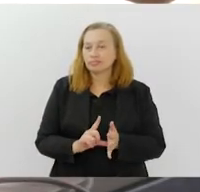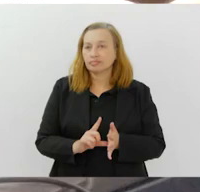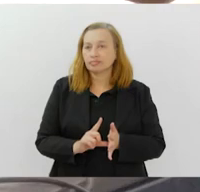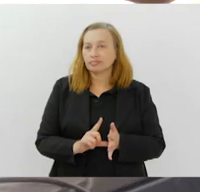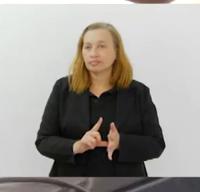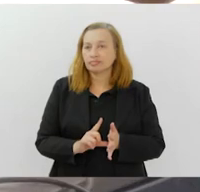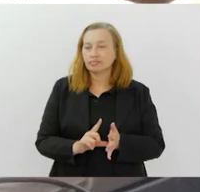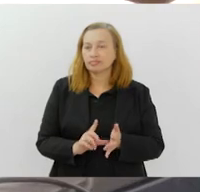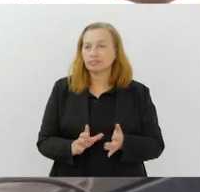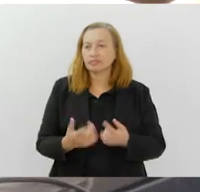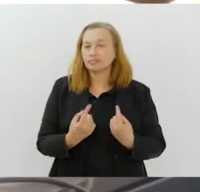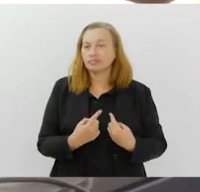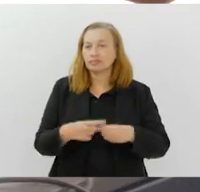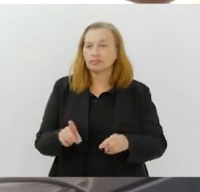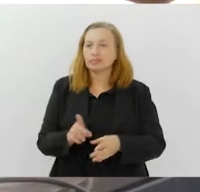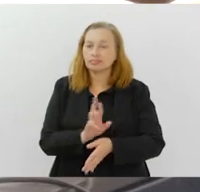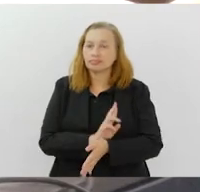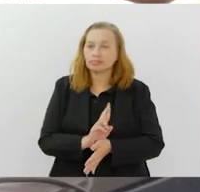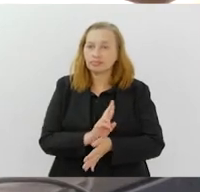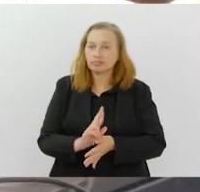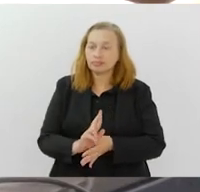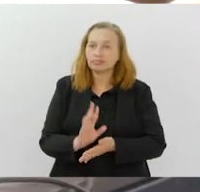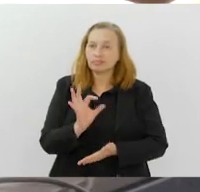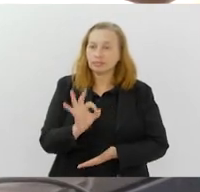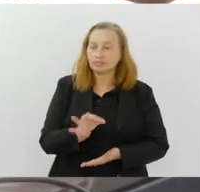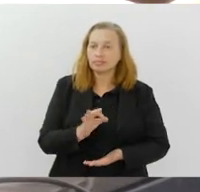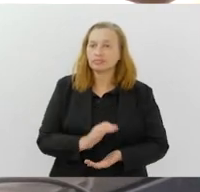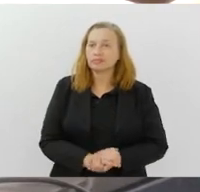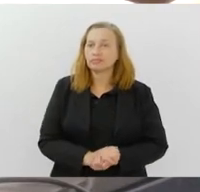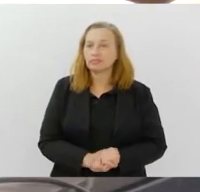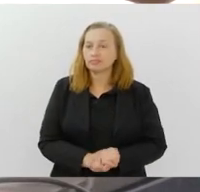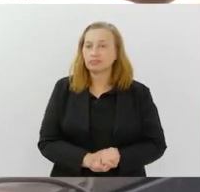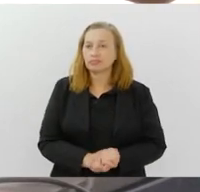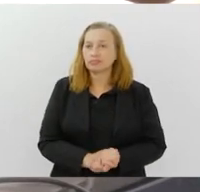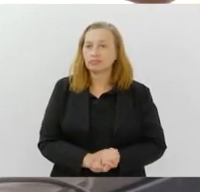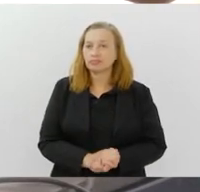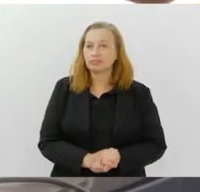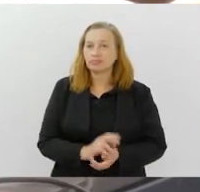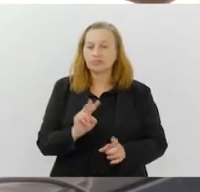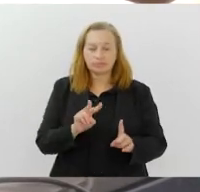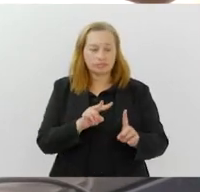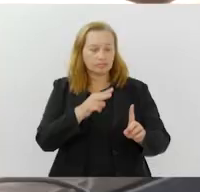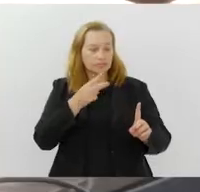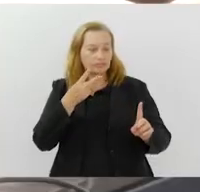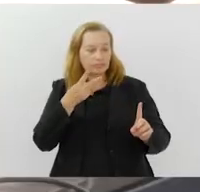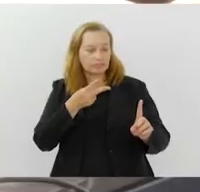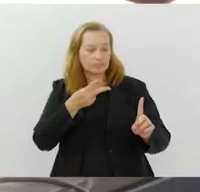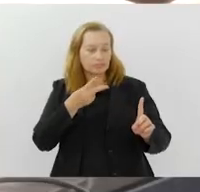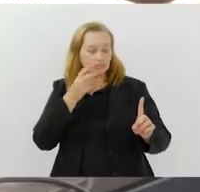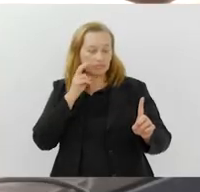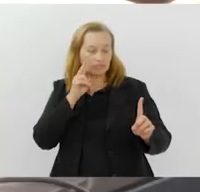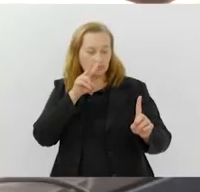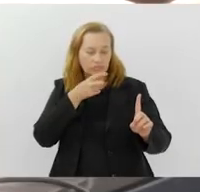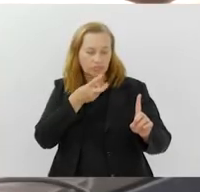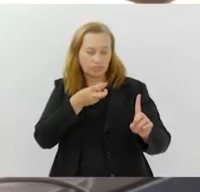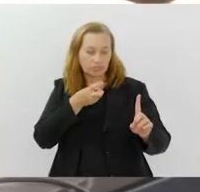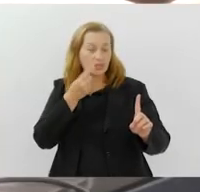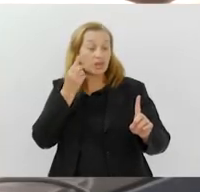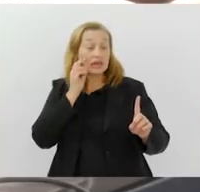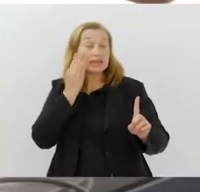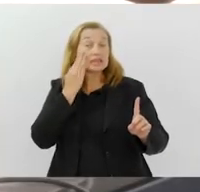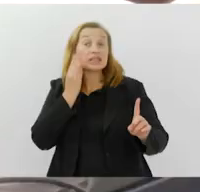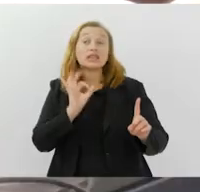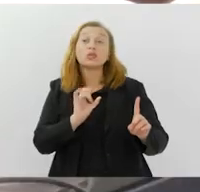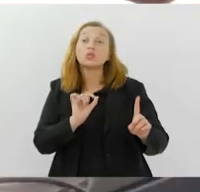antiracista realmente antiracista de olhar para o indivíduo primeiramente entendendo que